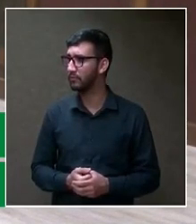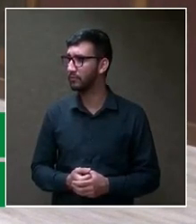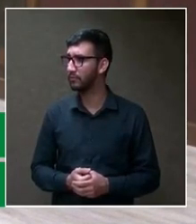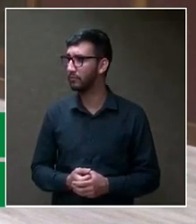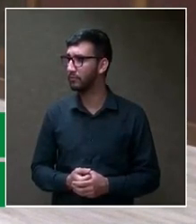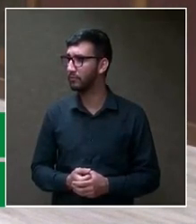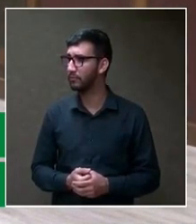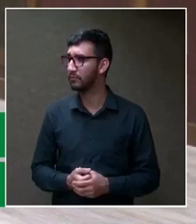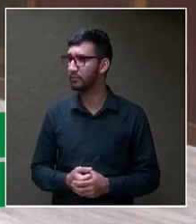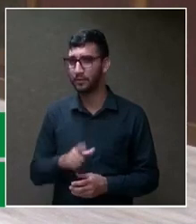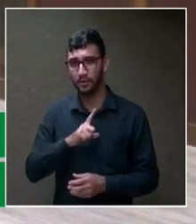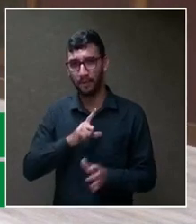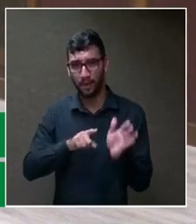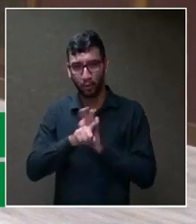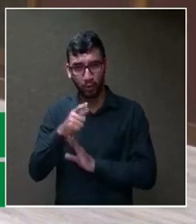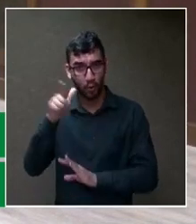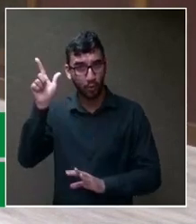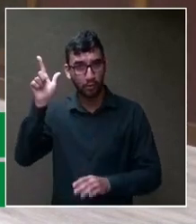doutor?